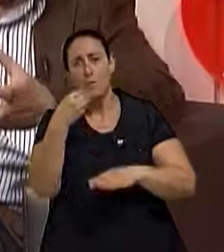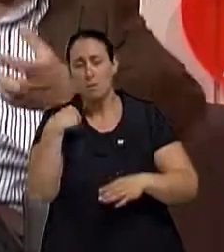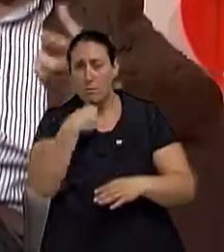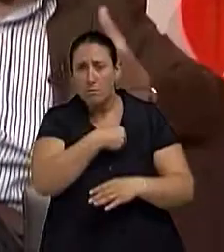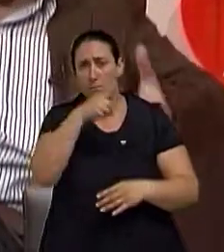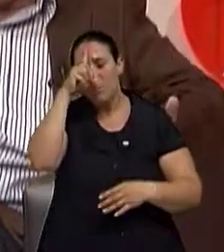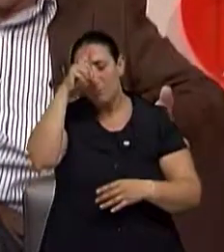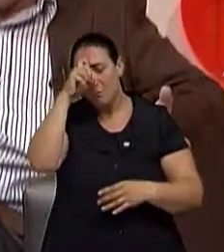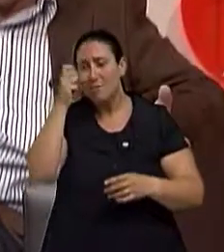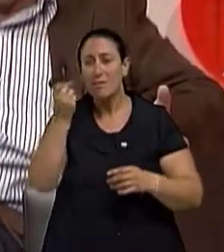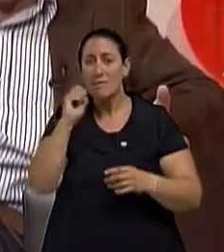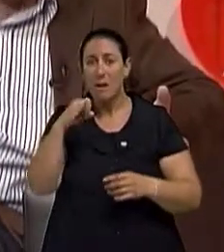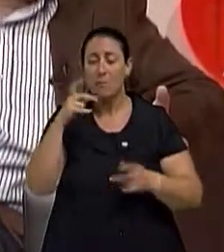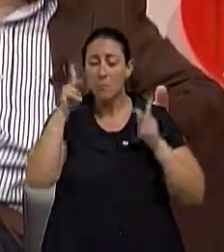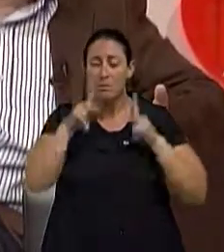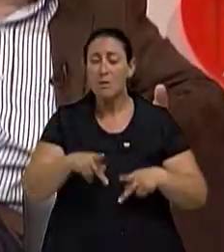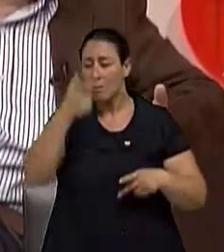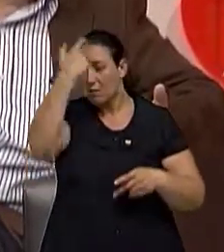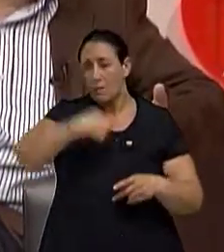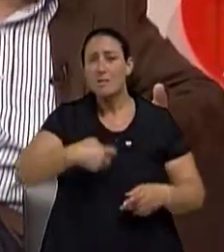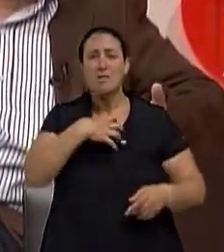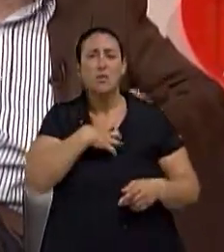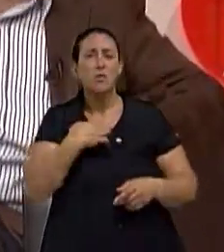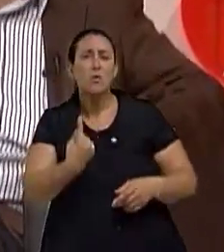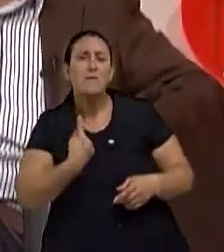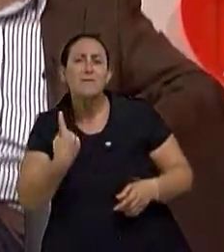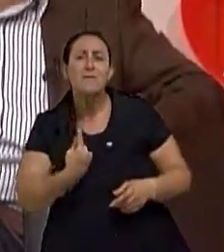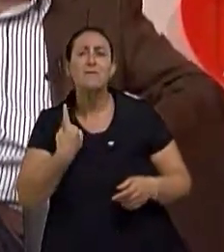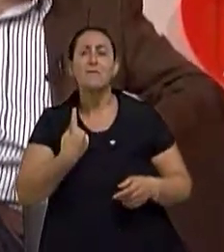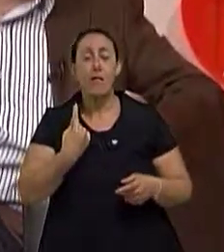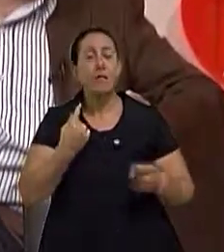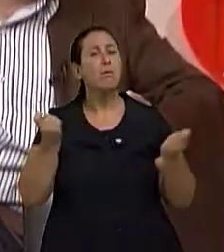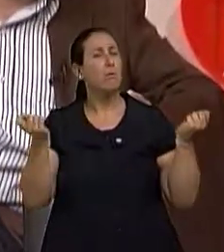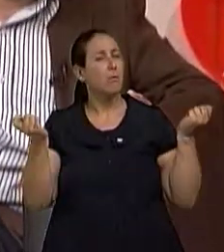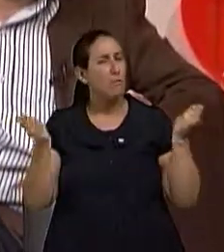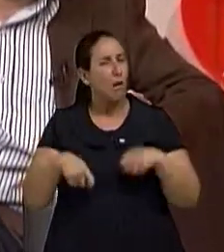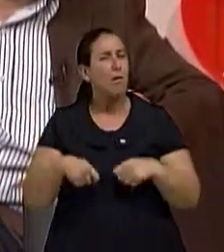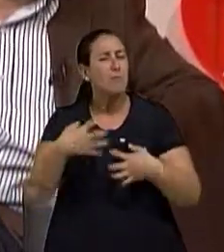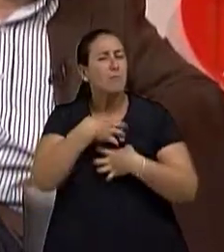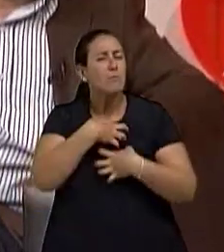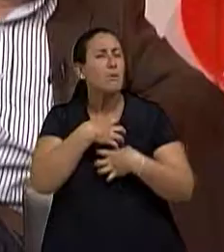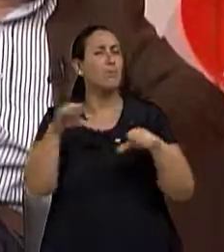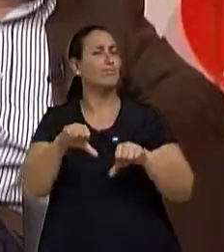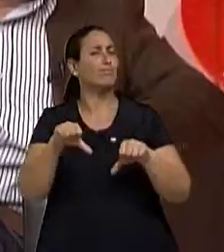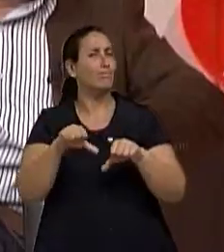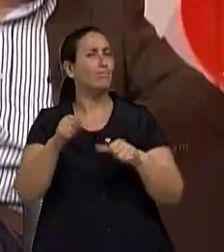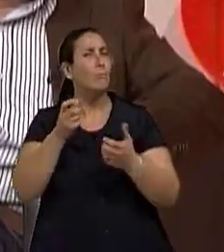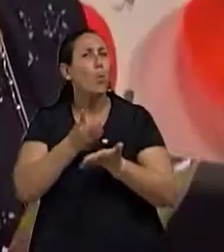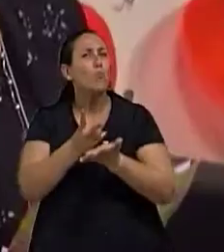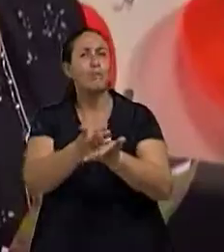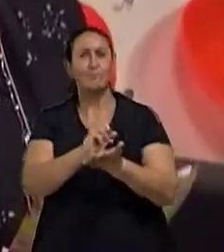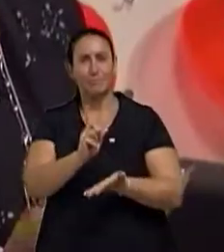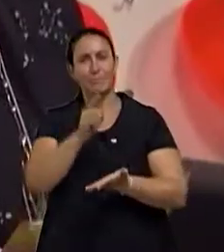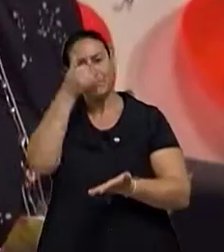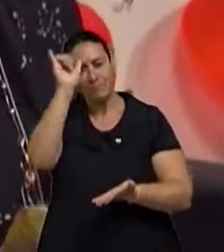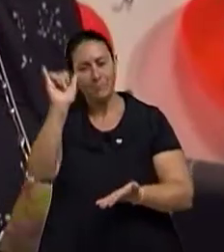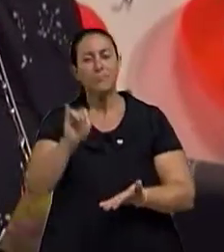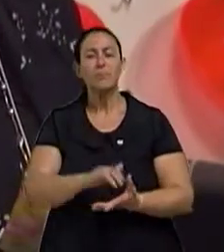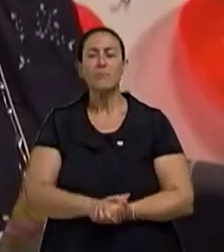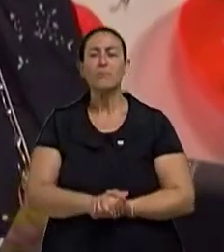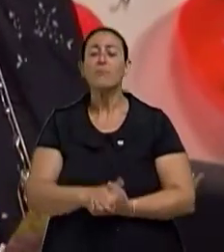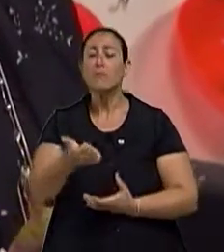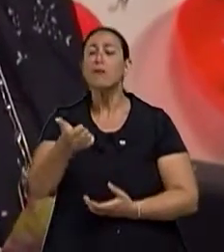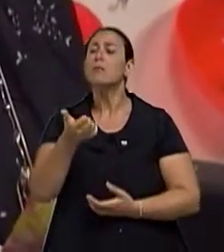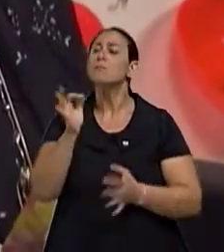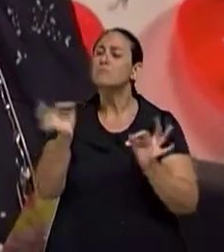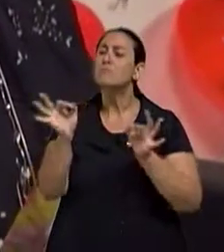pouco mais solitária, basta os familiares retomarem a rotina e esse sentimento vai persistir. E tem uma faixa etária, a gente falou em